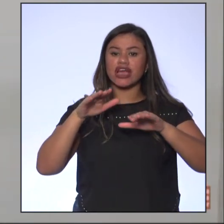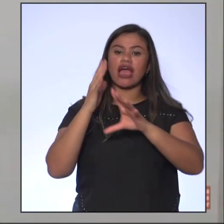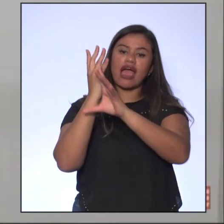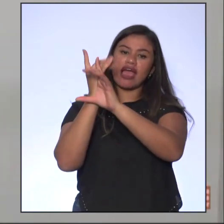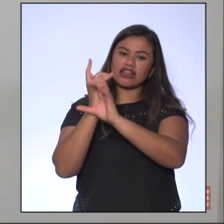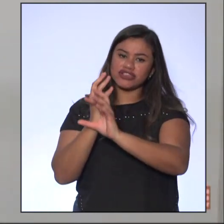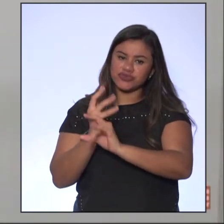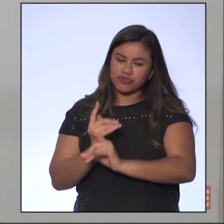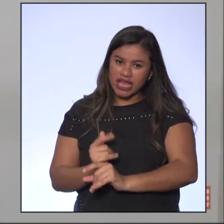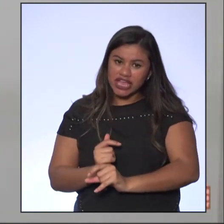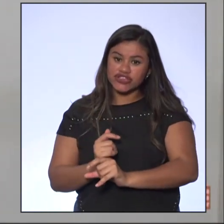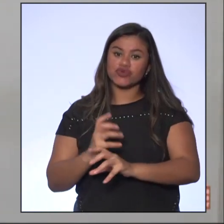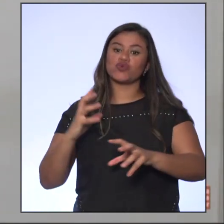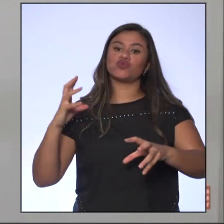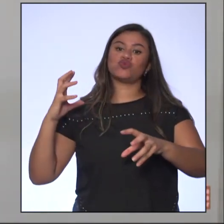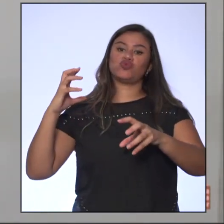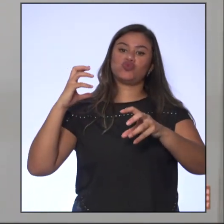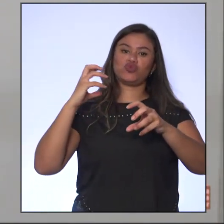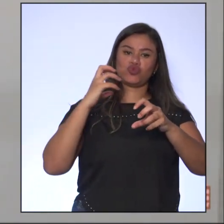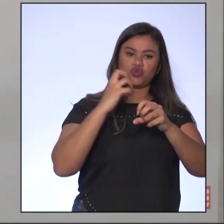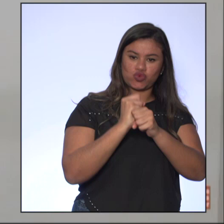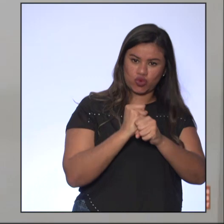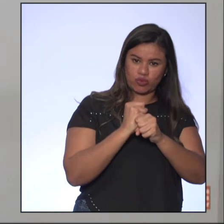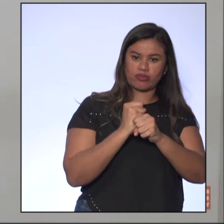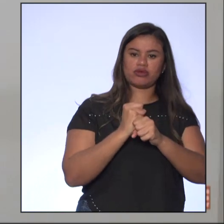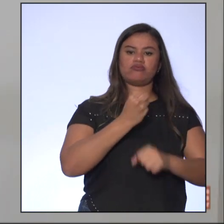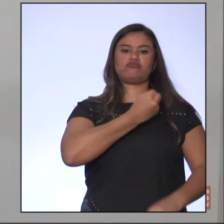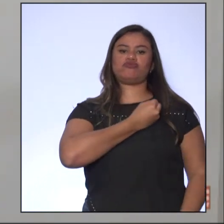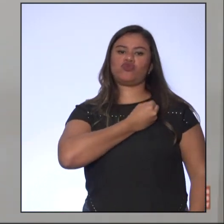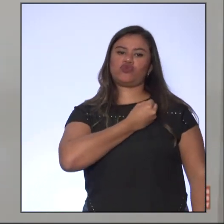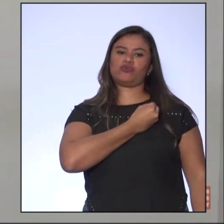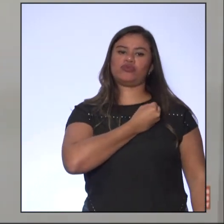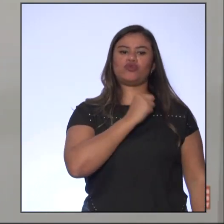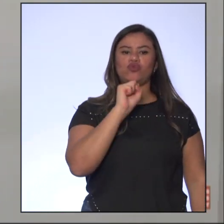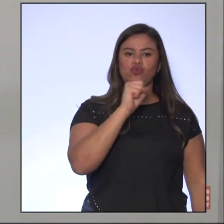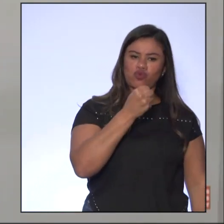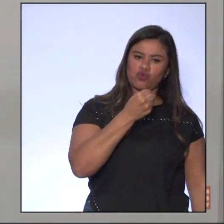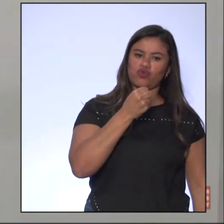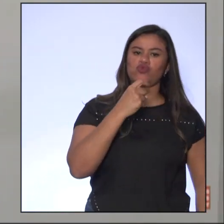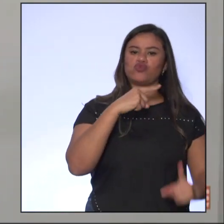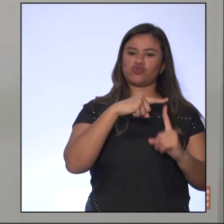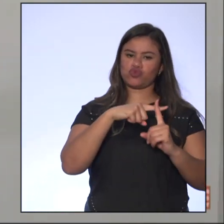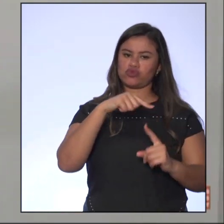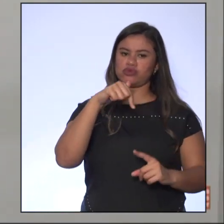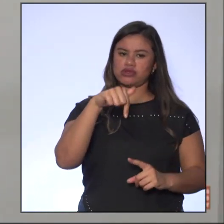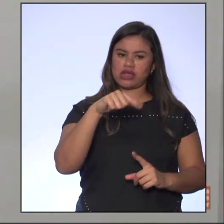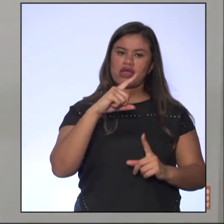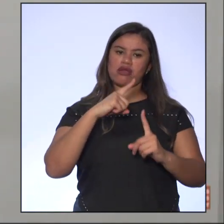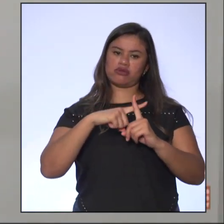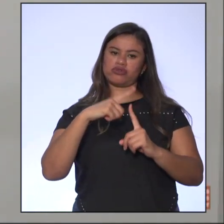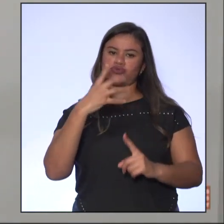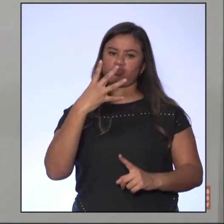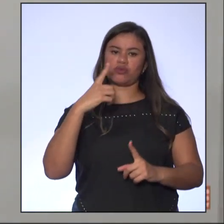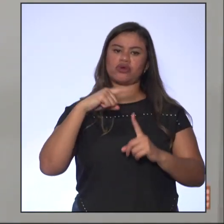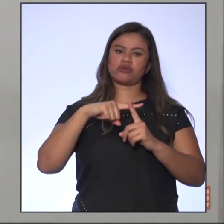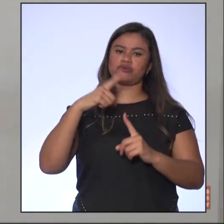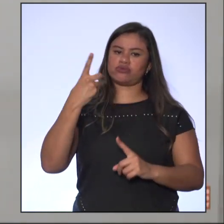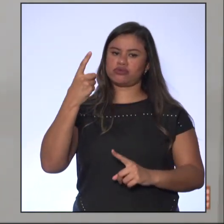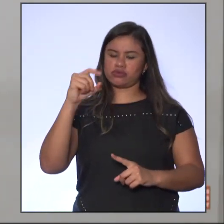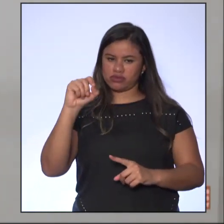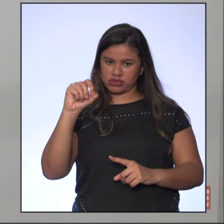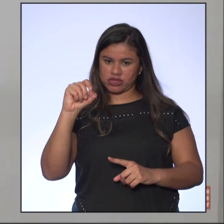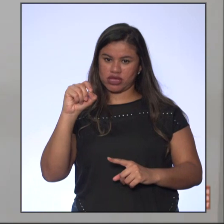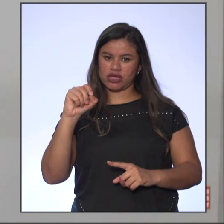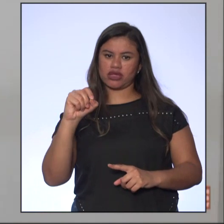pelo total. Nesse caso aqui, você vai somar. Vamos somar aqui? Eu tenho essa média aqui sendo 8